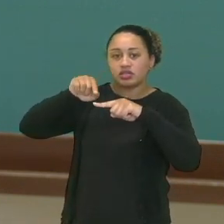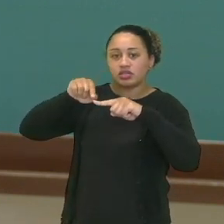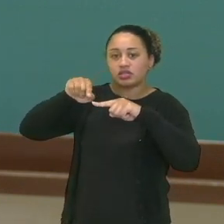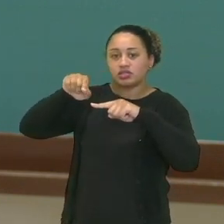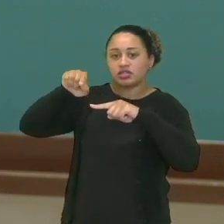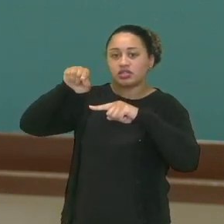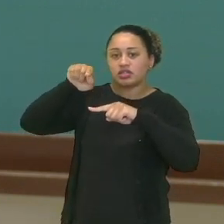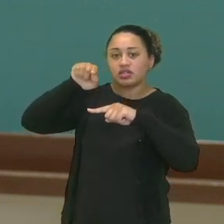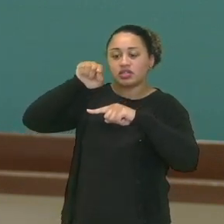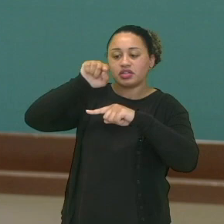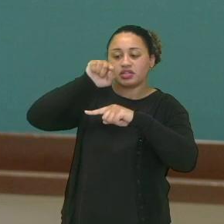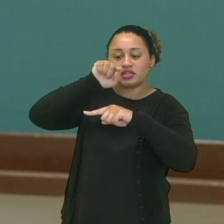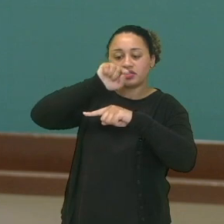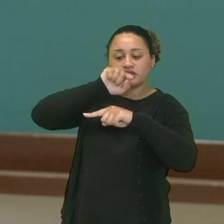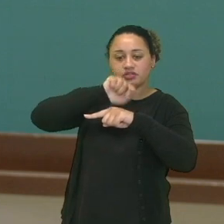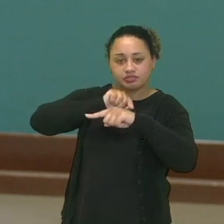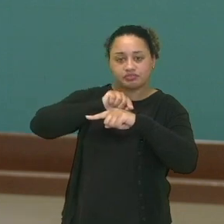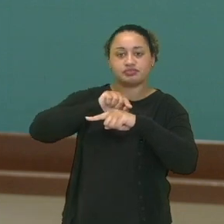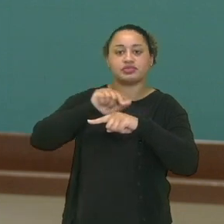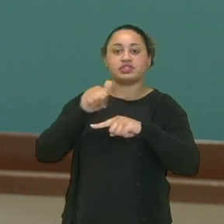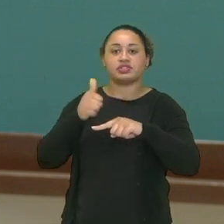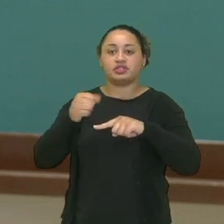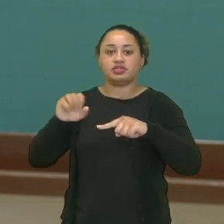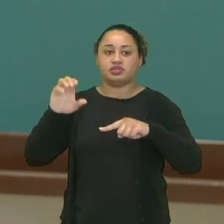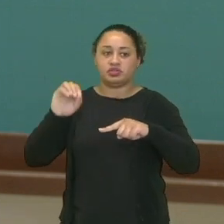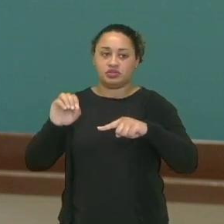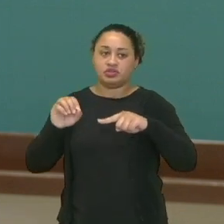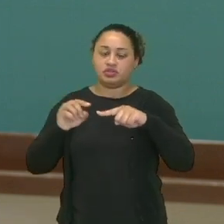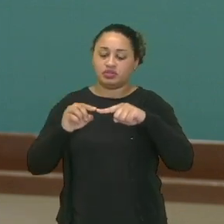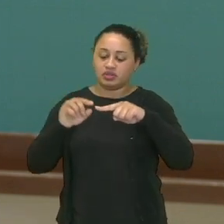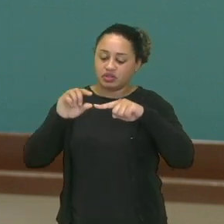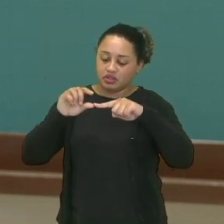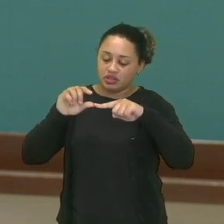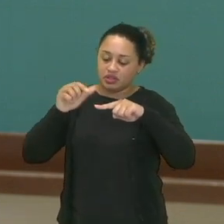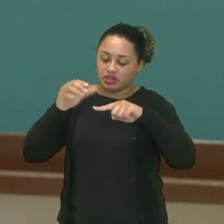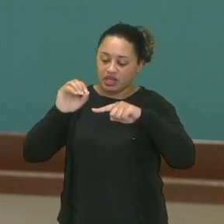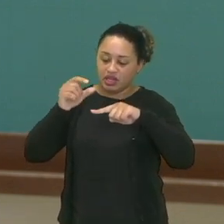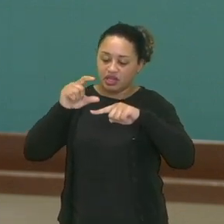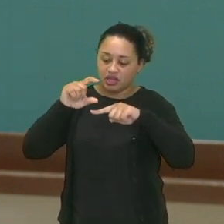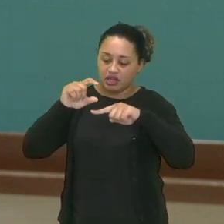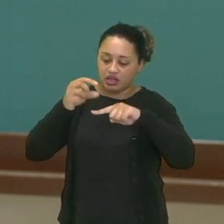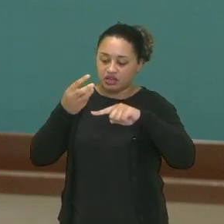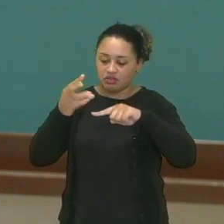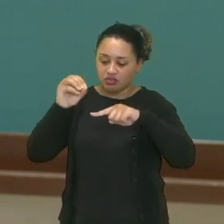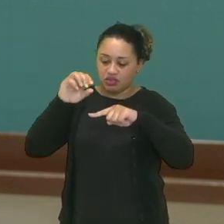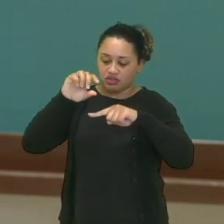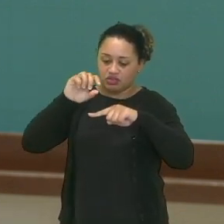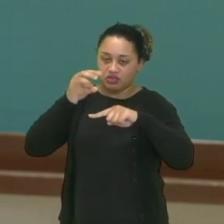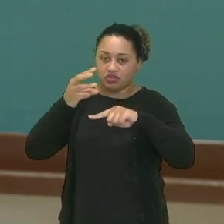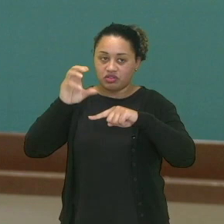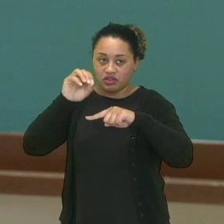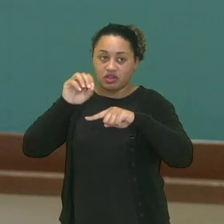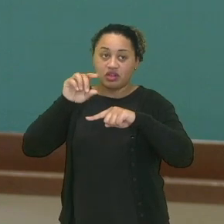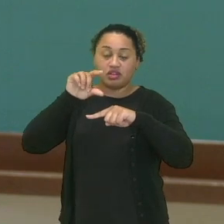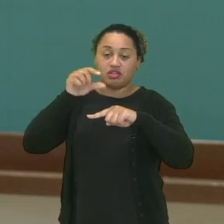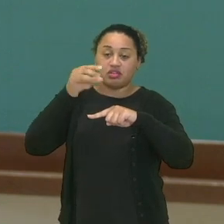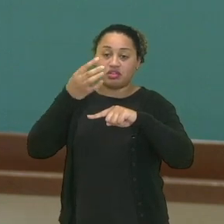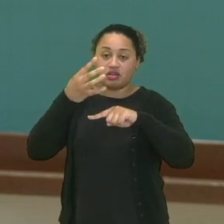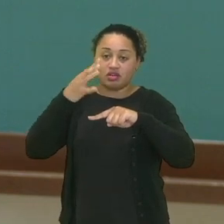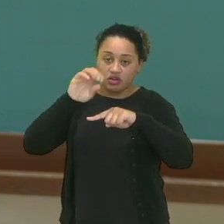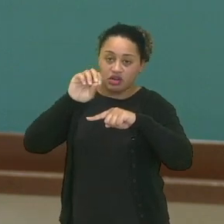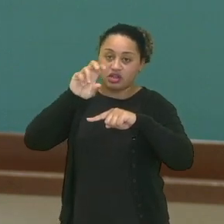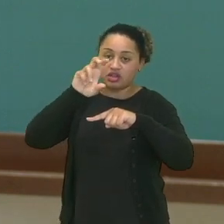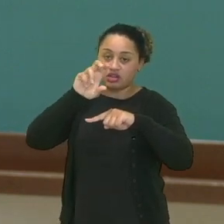ó, 180, tá? Então, ó, 10, 20, 30, 40, 80, aqui no meio é 90 graus, ó,